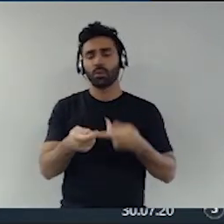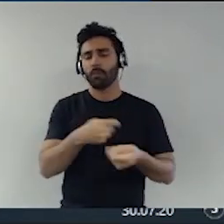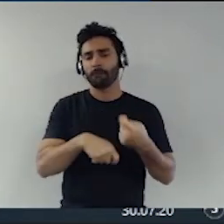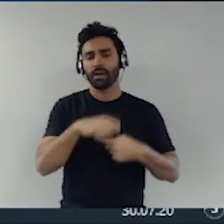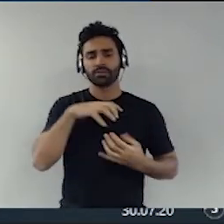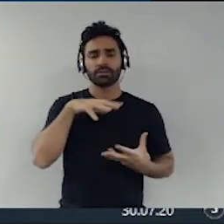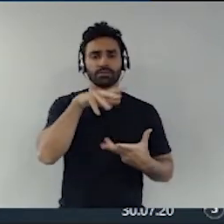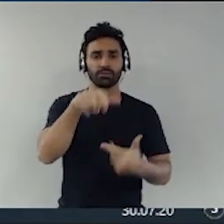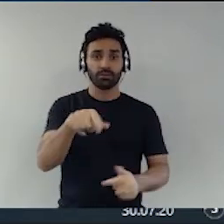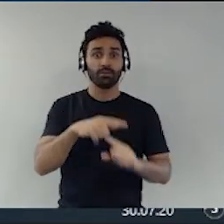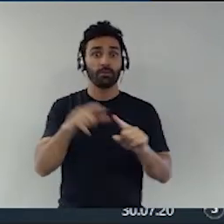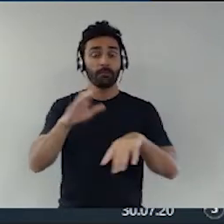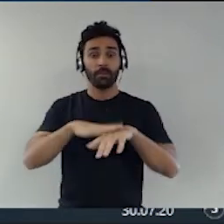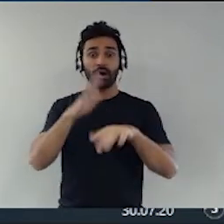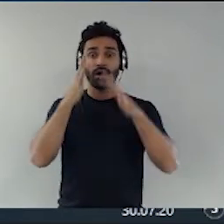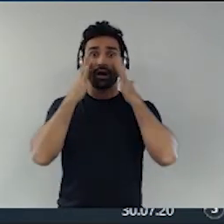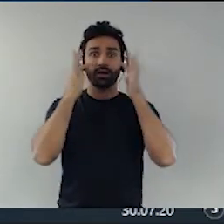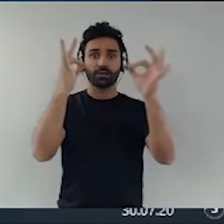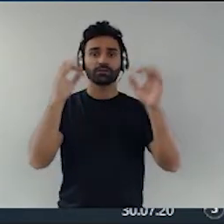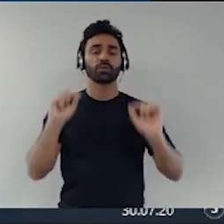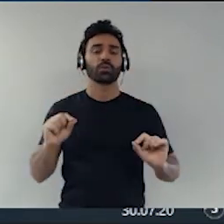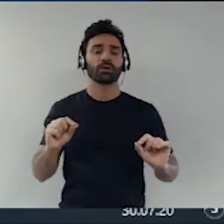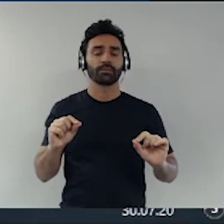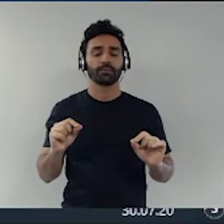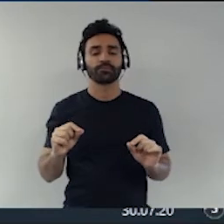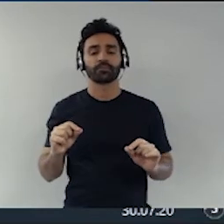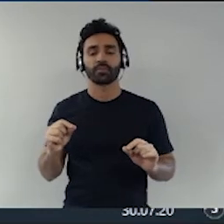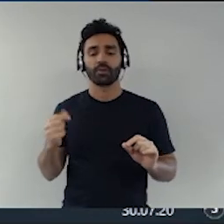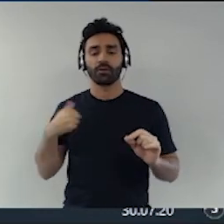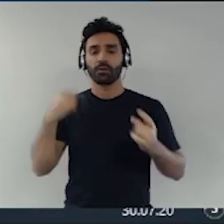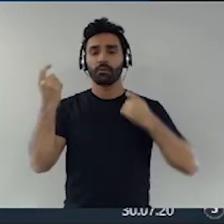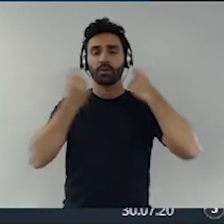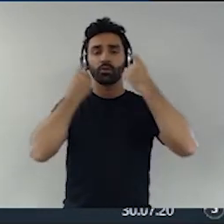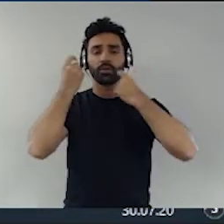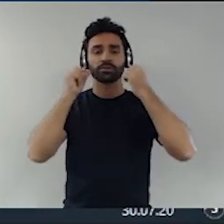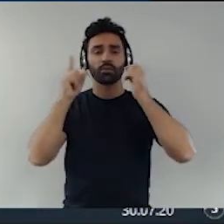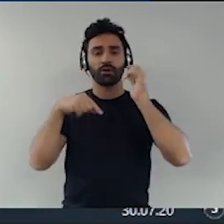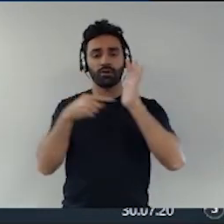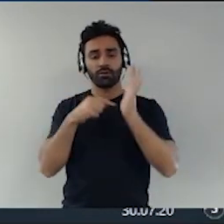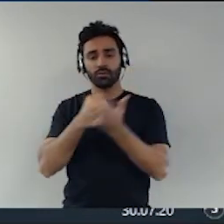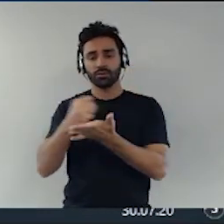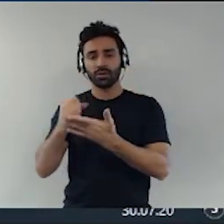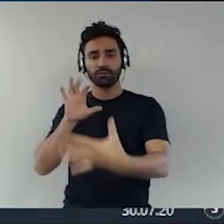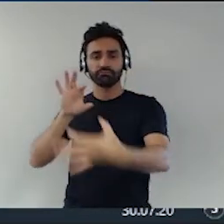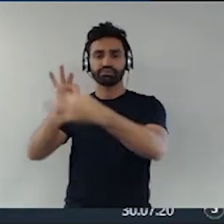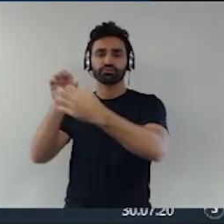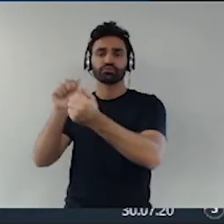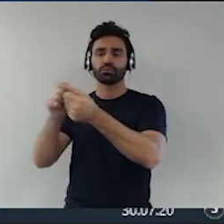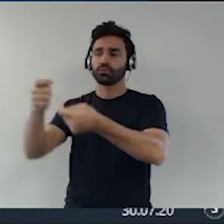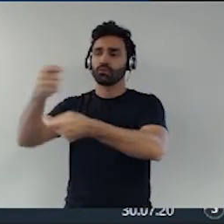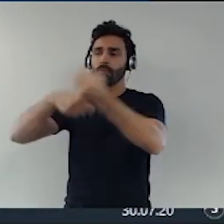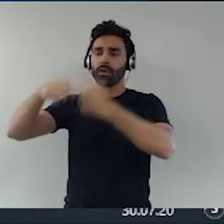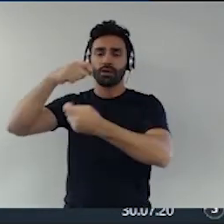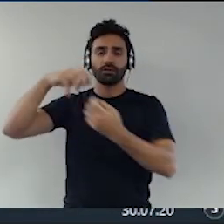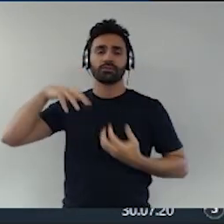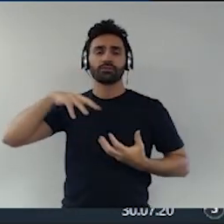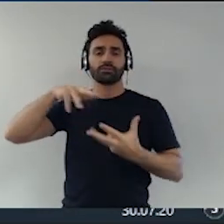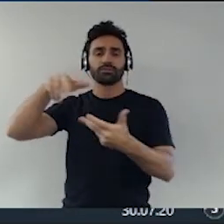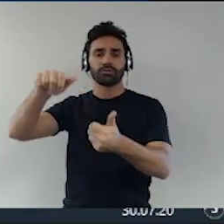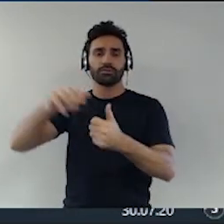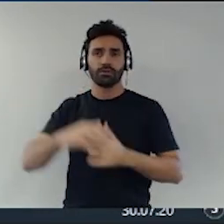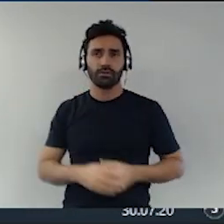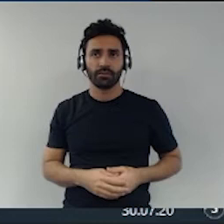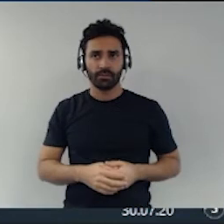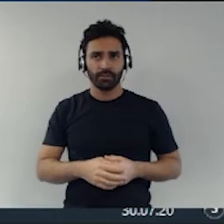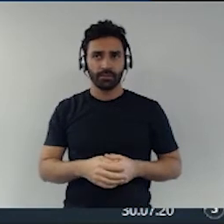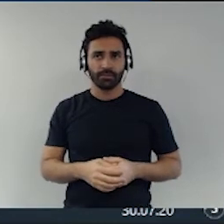O que me chama mais atenção, doutor Anderson, é o seguinte: aqui a preocupação é com o tráfico e com o comércio internacional. Quer dizer, e